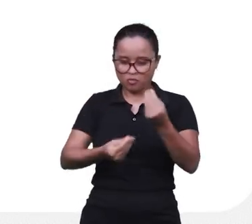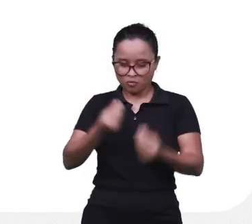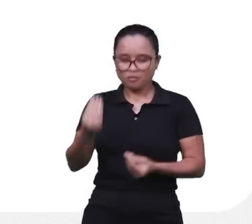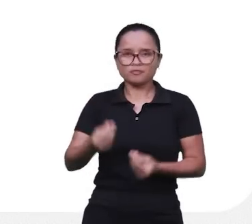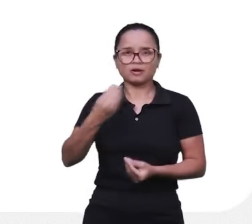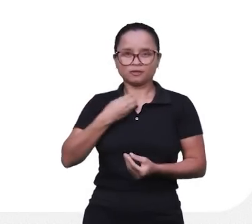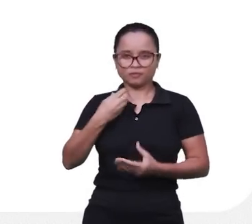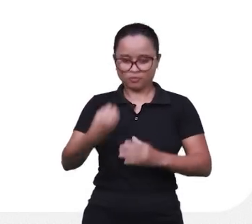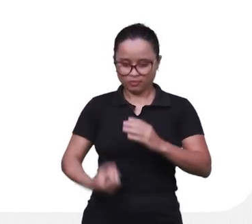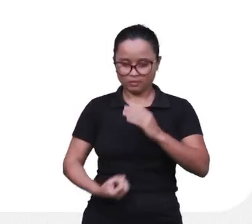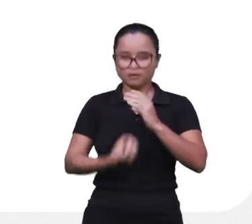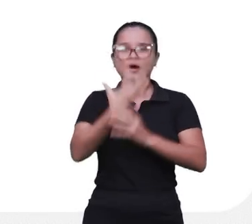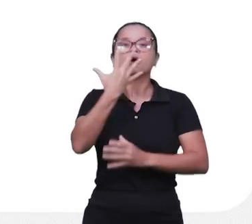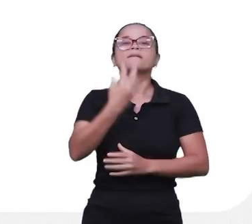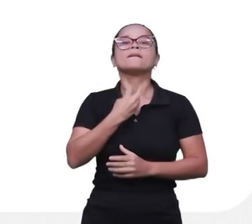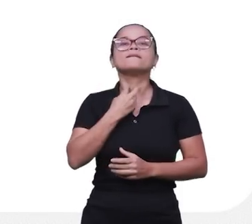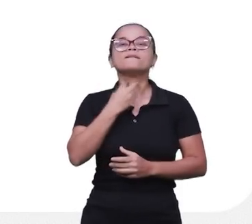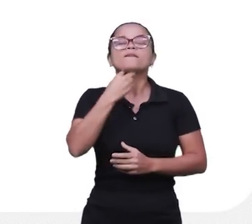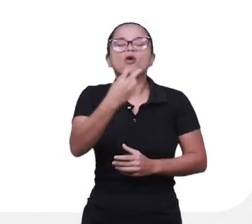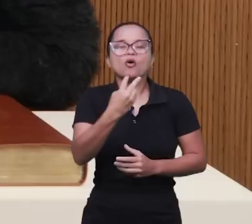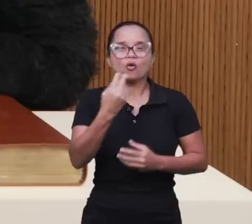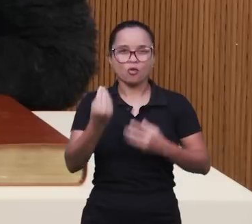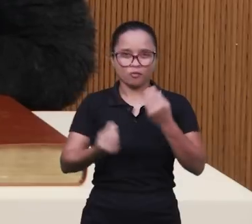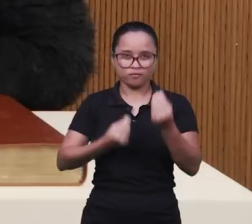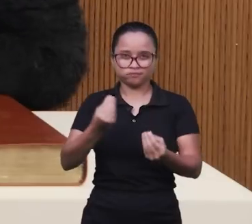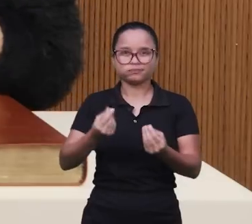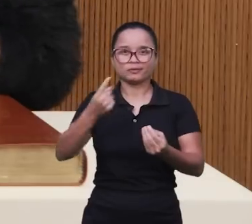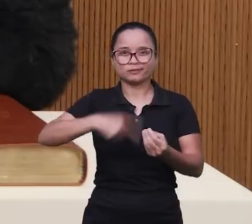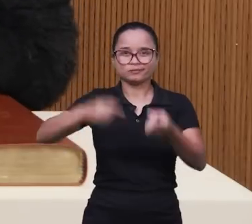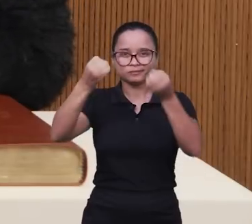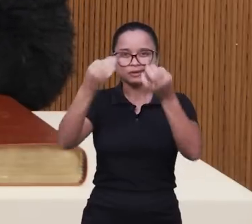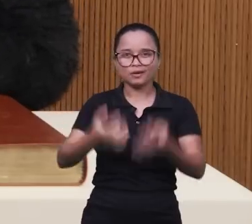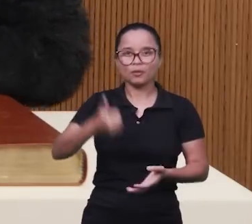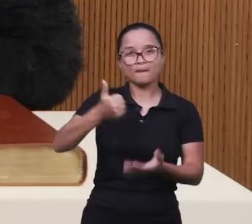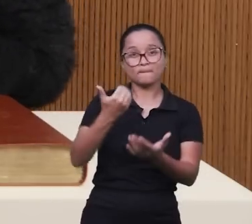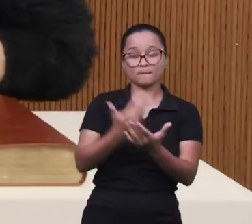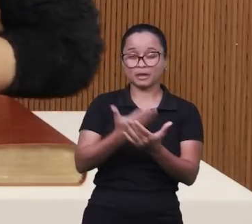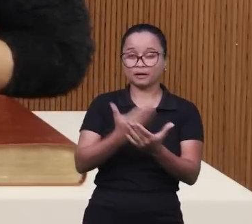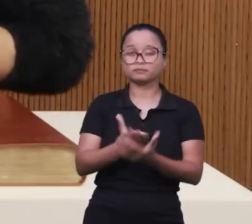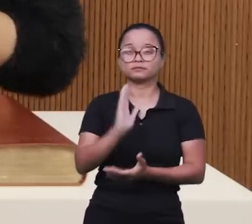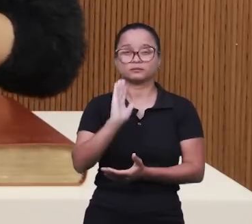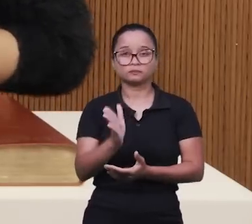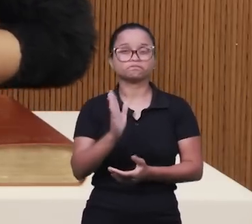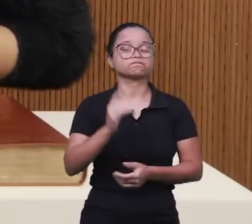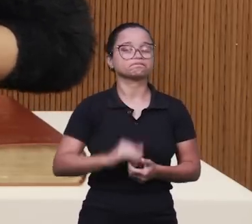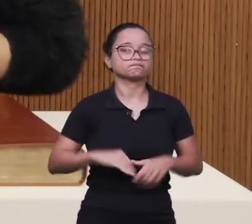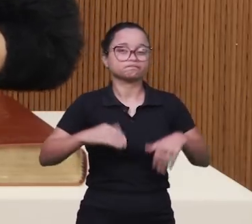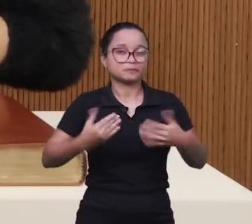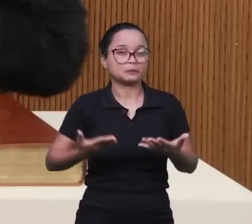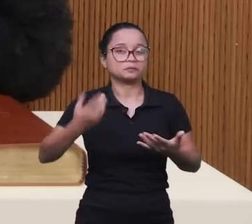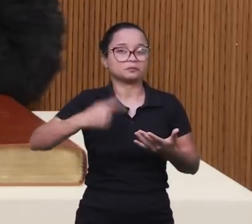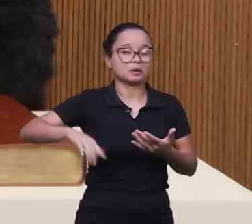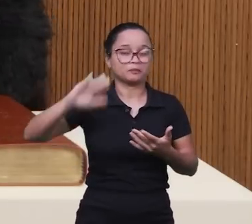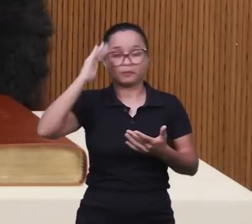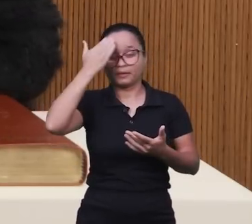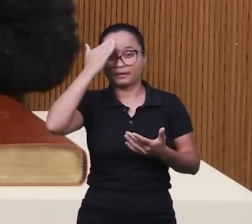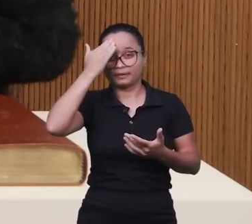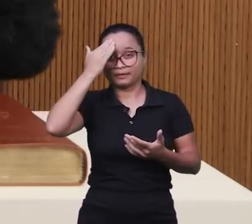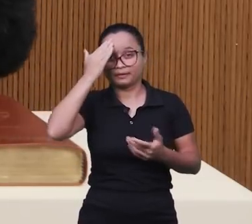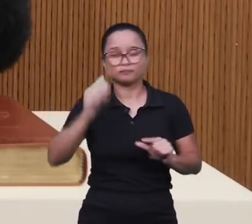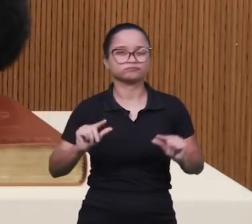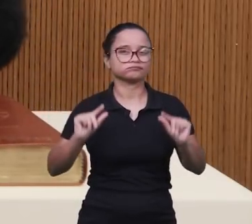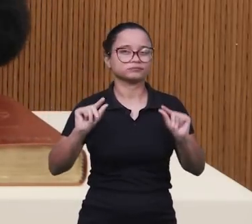a produção vocal? Nós falamos disso, aliás, na nossa primeira aula. Então, entendemos que